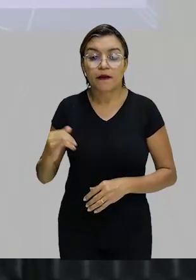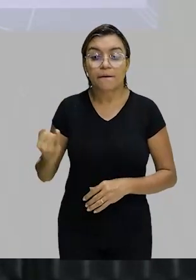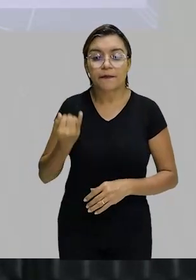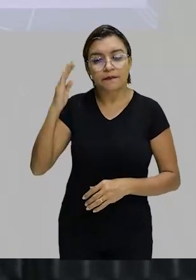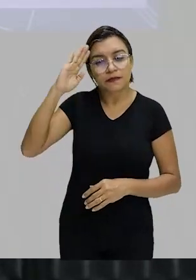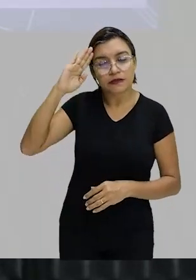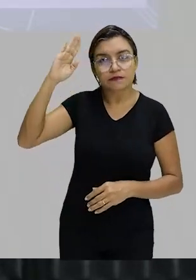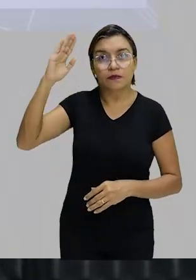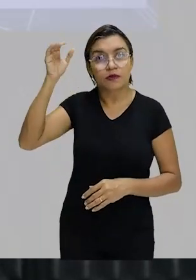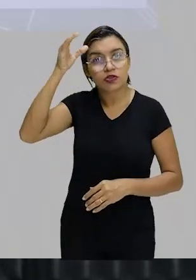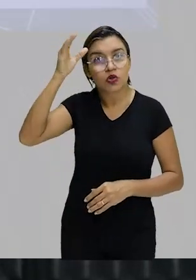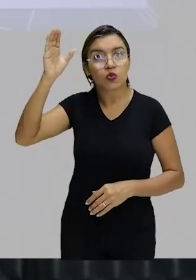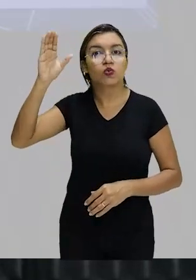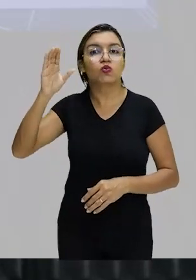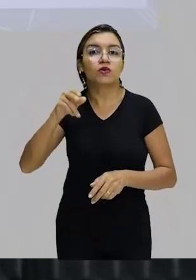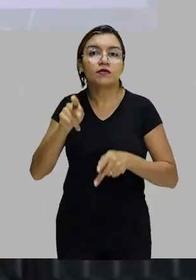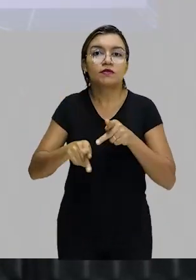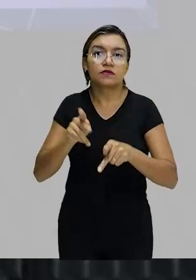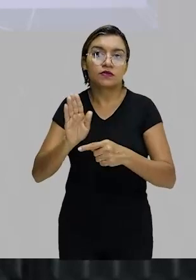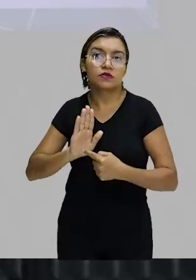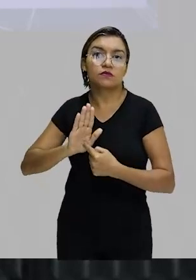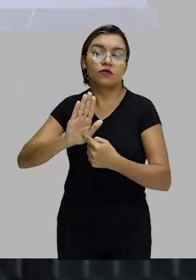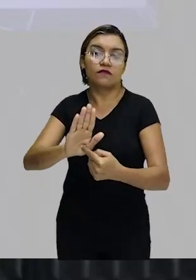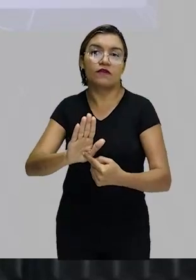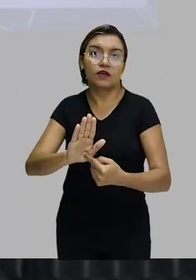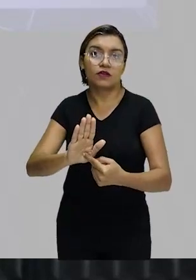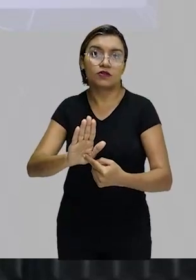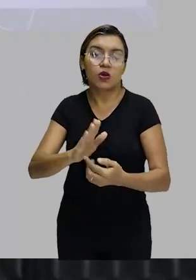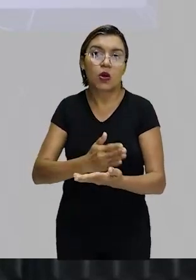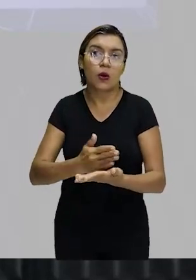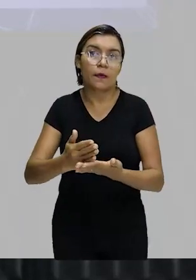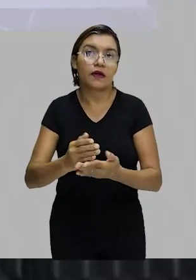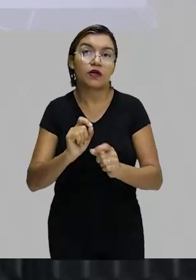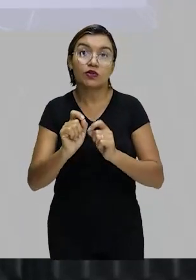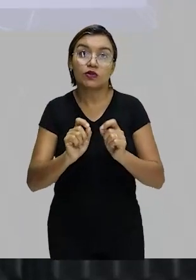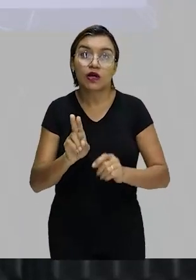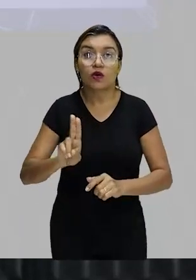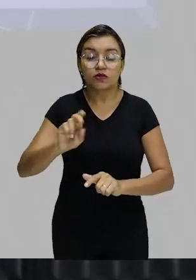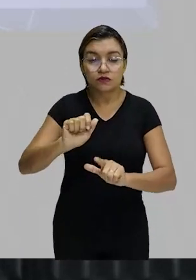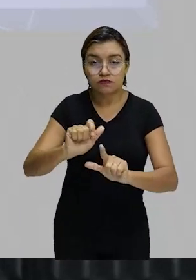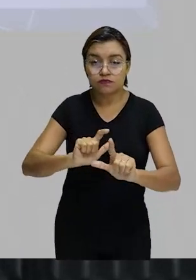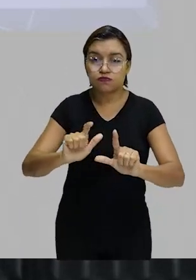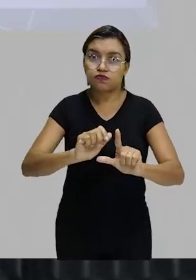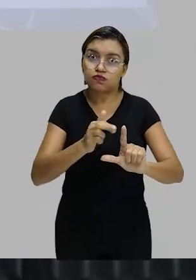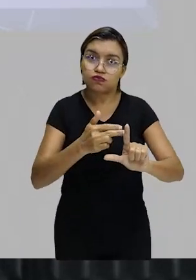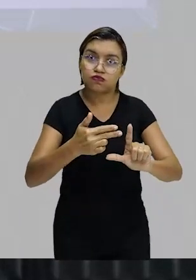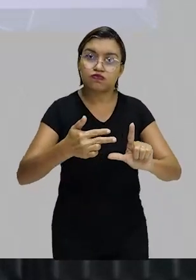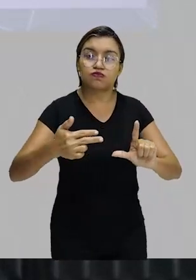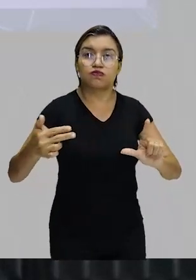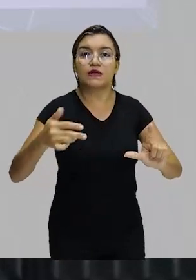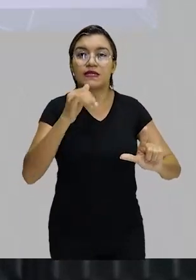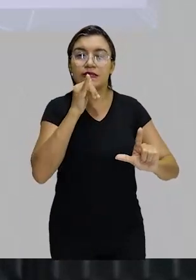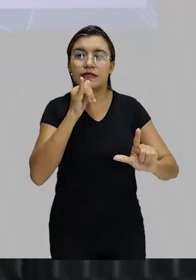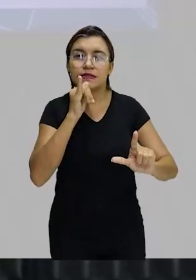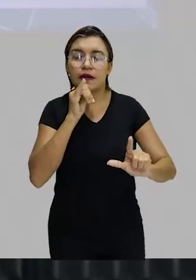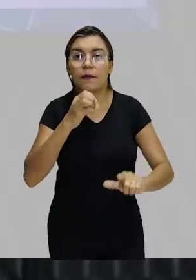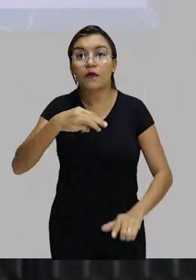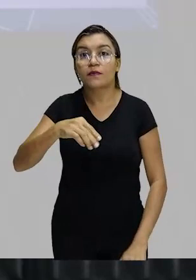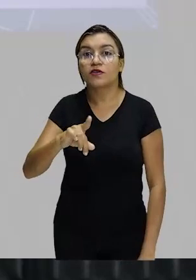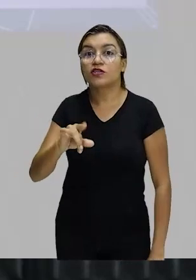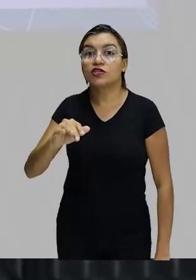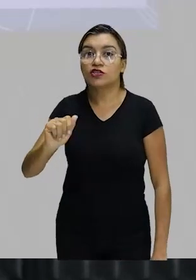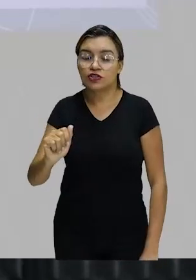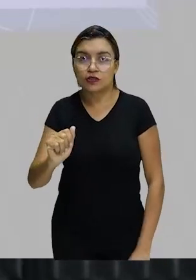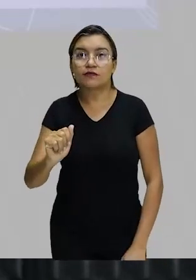cultura popular se manifesta a partir do uso das mídias populares ou das mídias que oferecem acesso